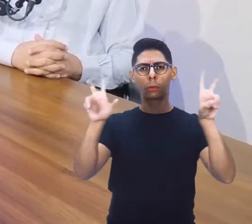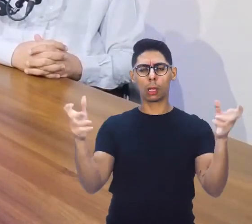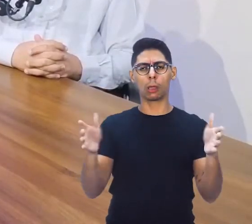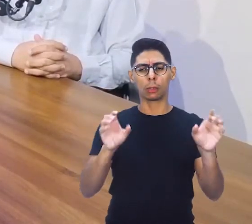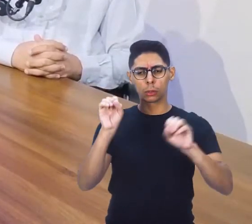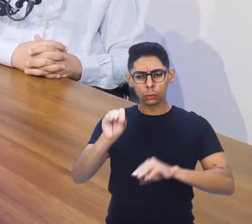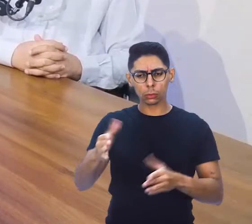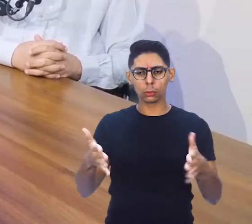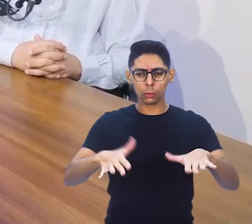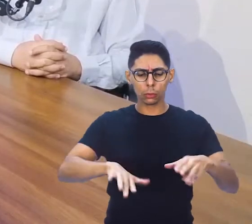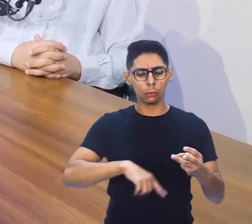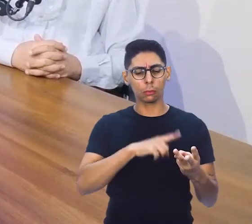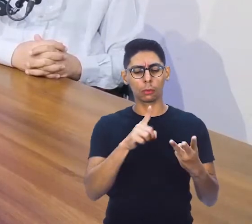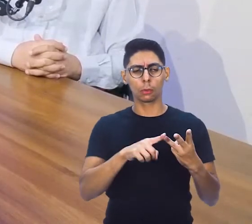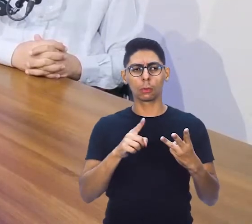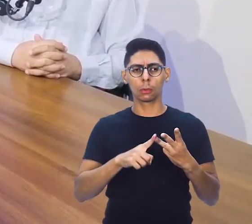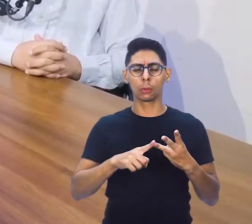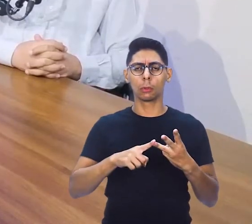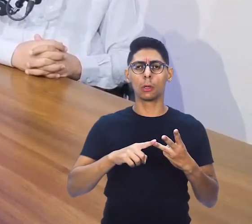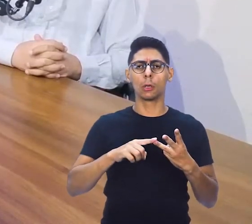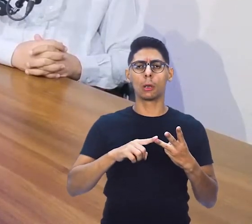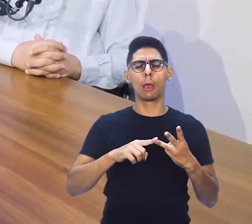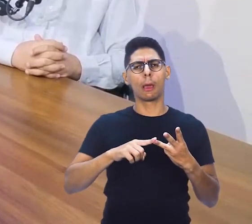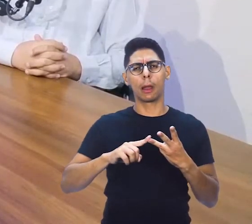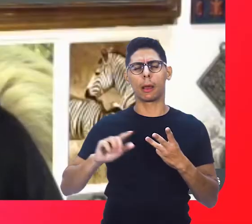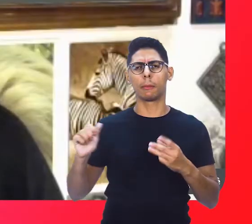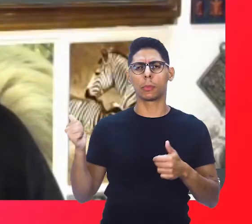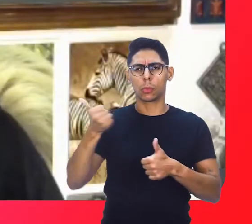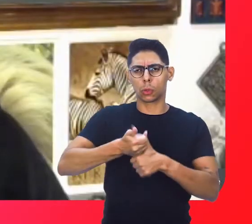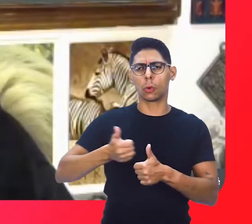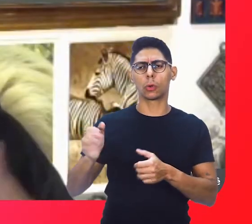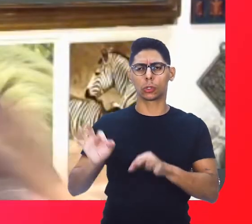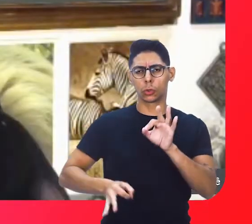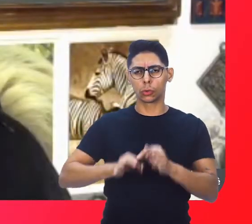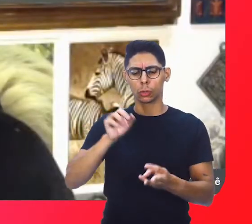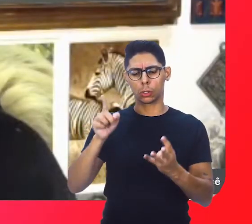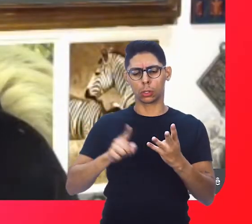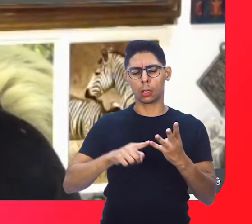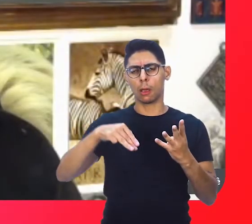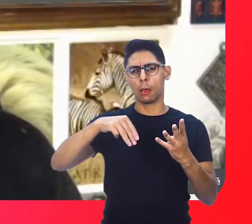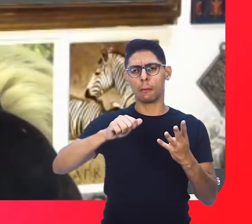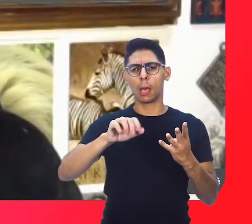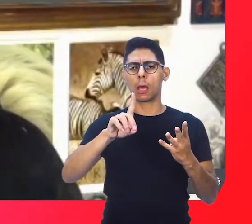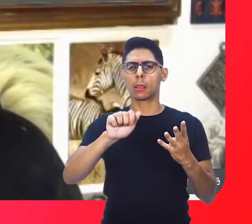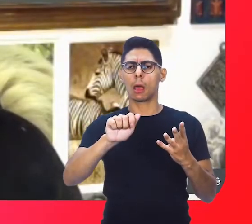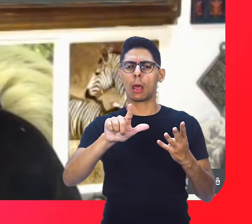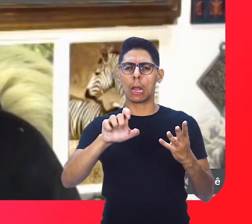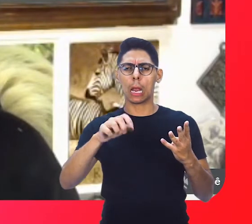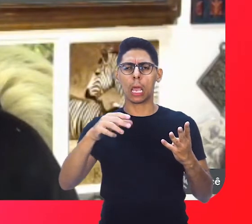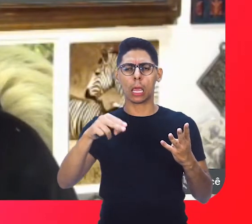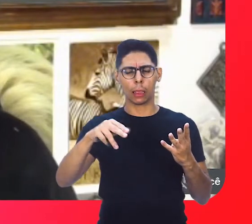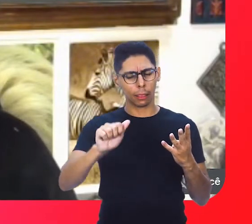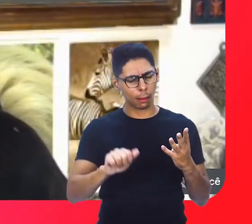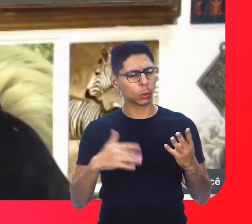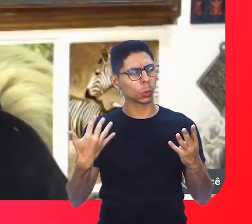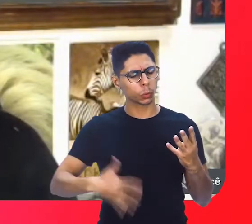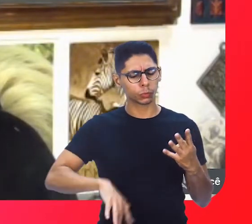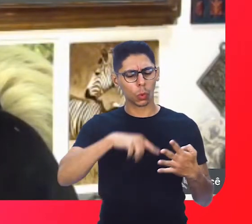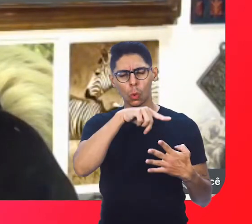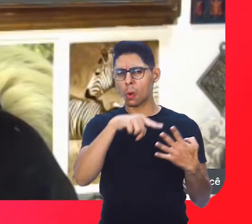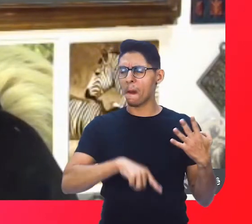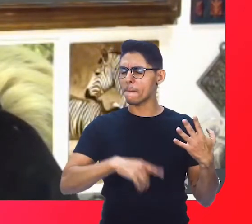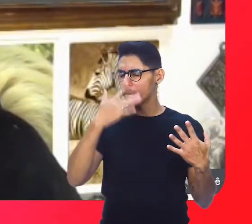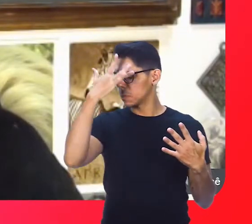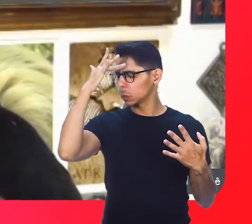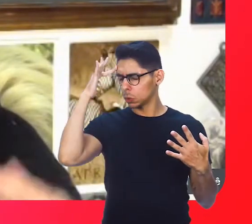de Natal, promotora de justiça também. A Madalena Nobre Mendonça. Olha, eu tive assim,